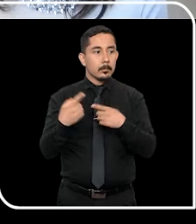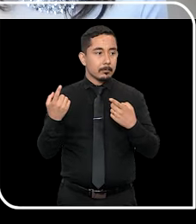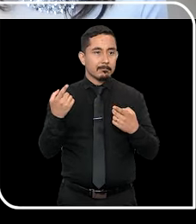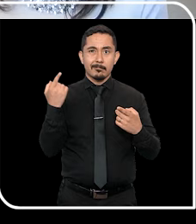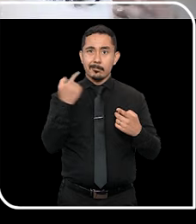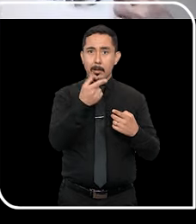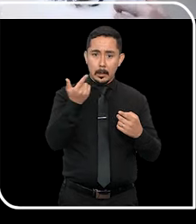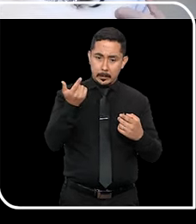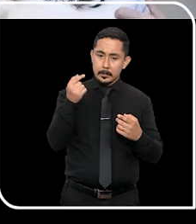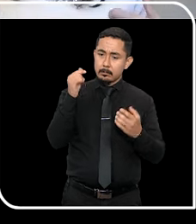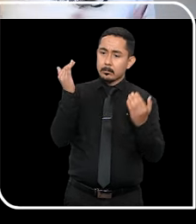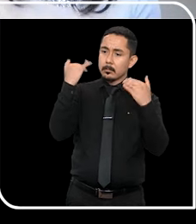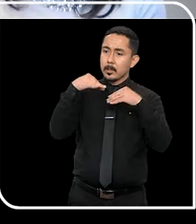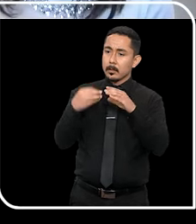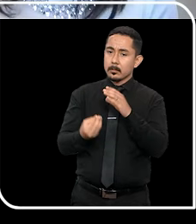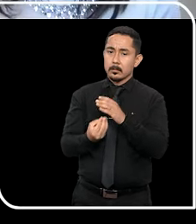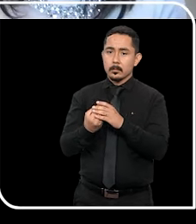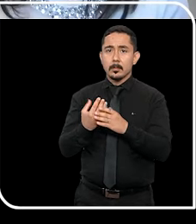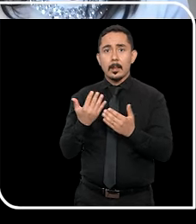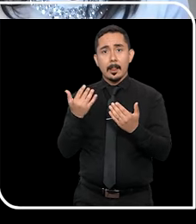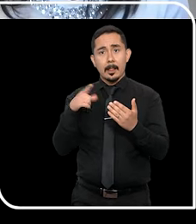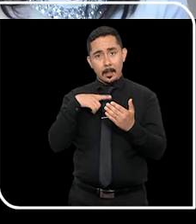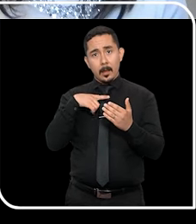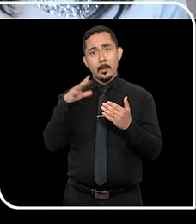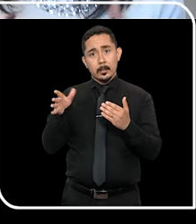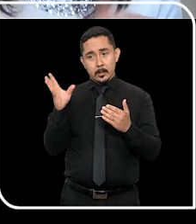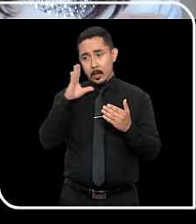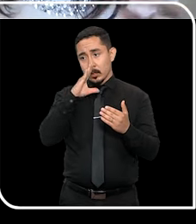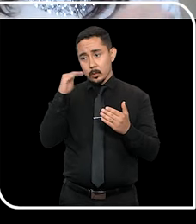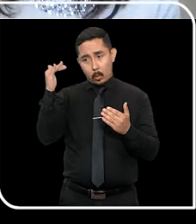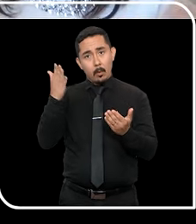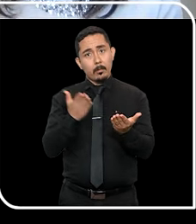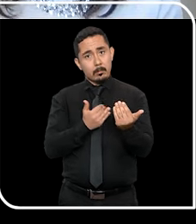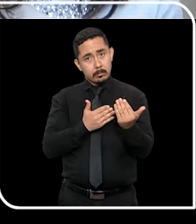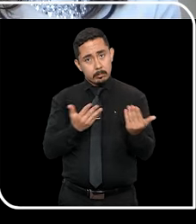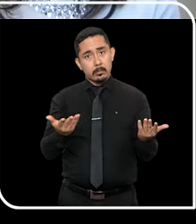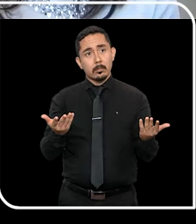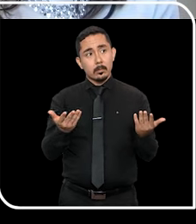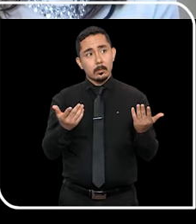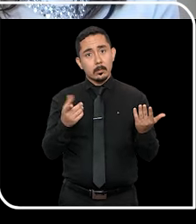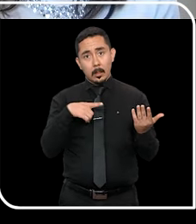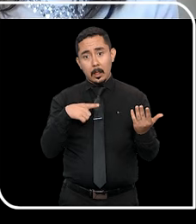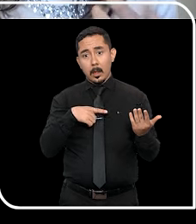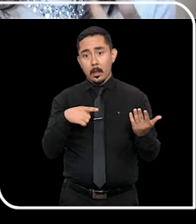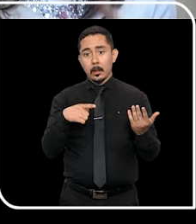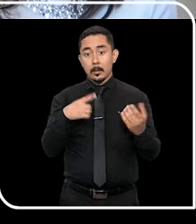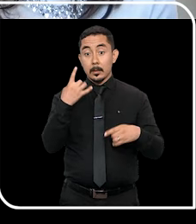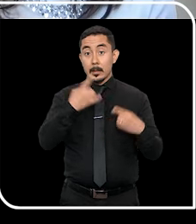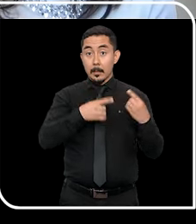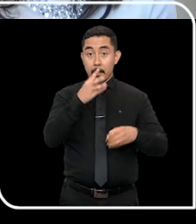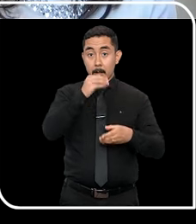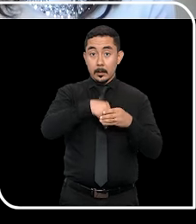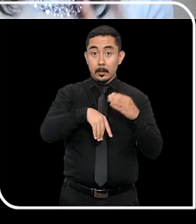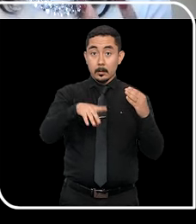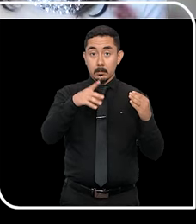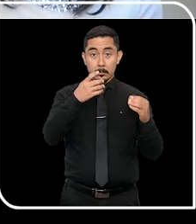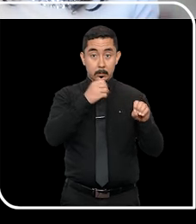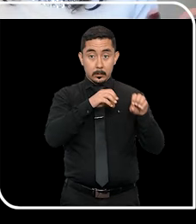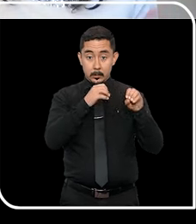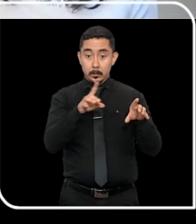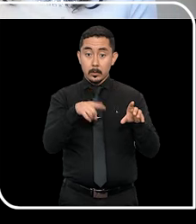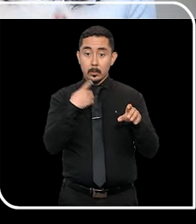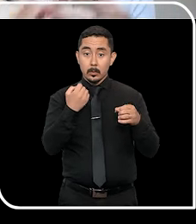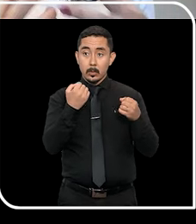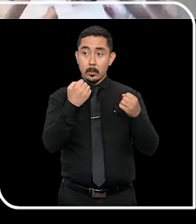enraizada nas crianças maiores nos adolescentes principalmente se a gente debate isso dentro de sala de aula a gente desconstrói falas